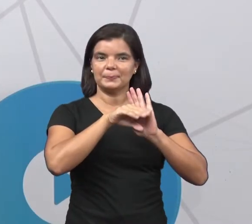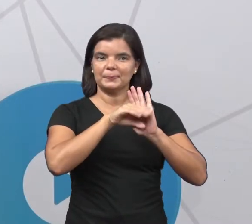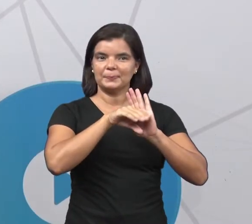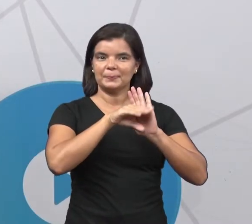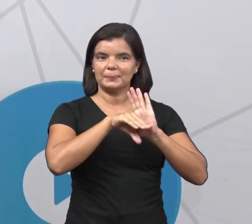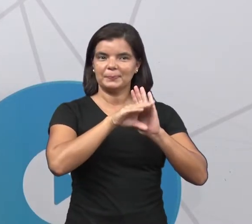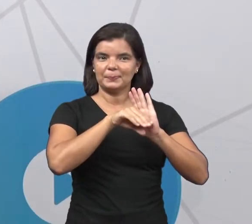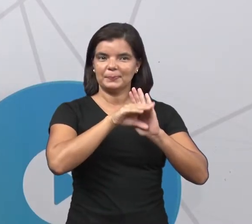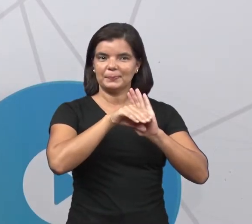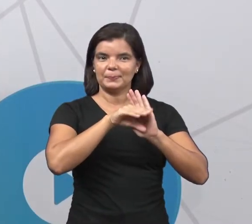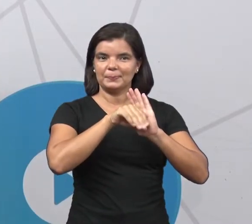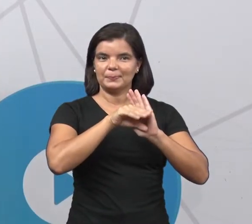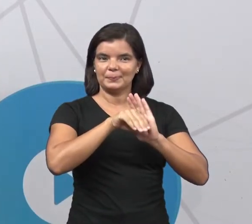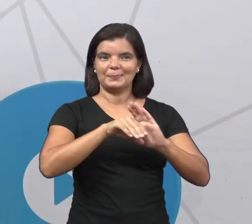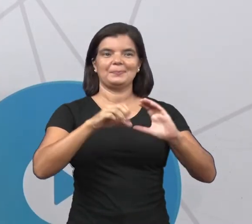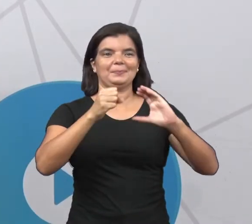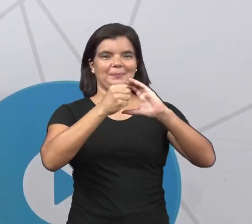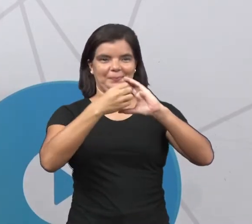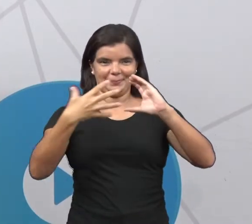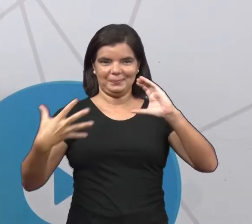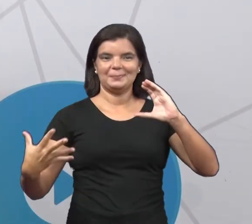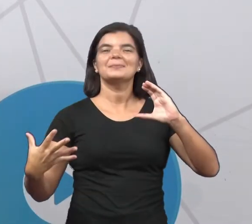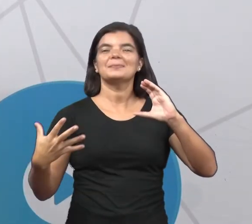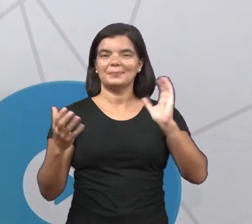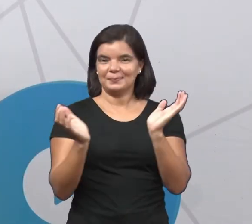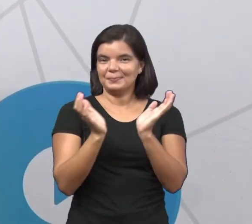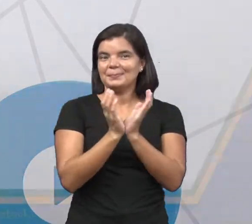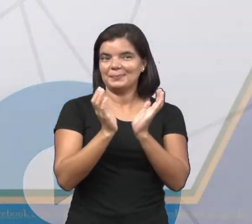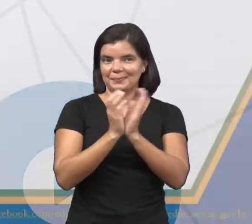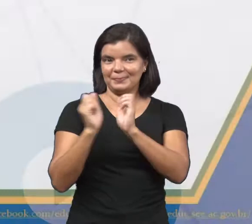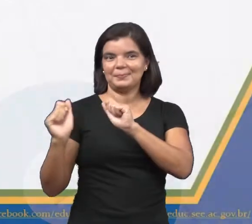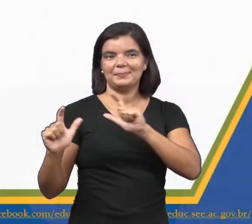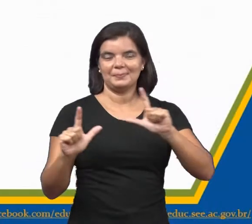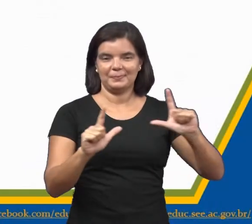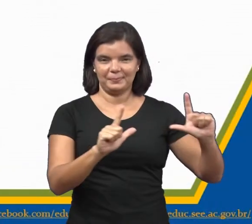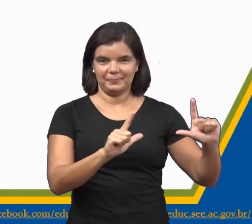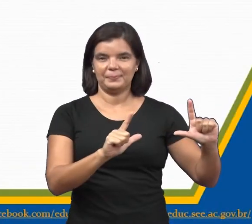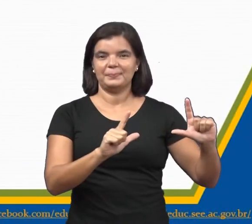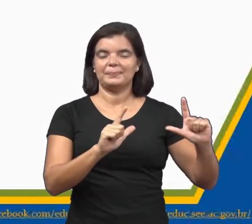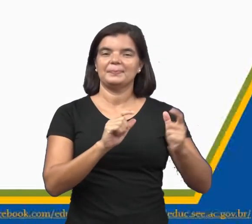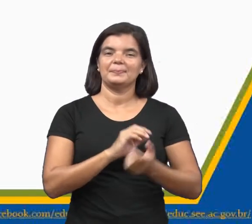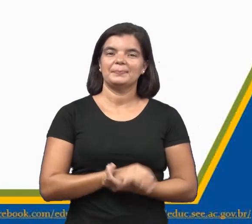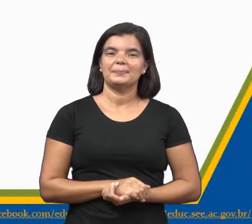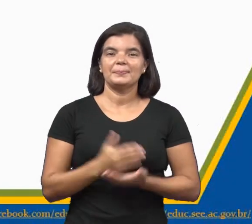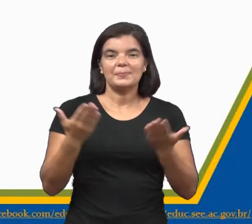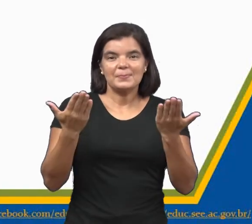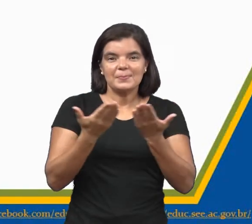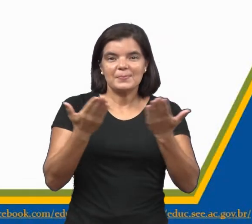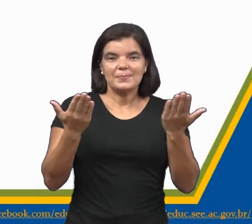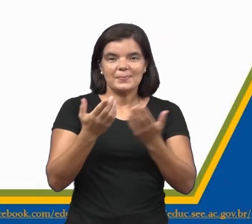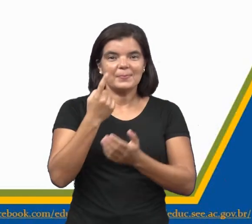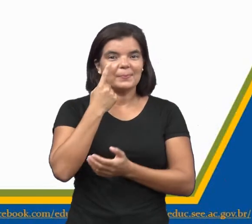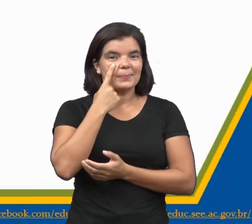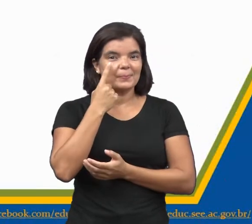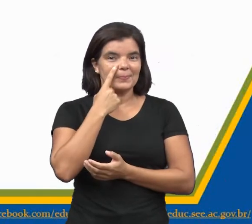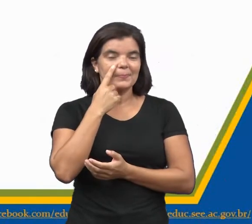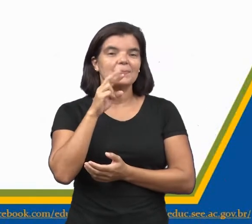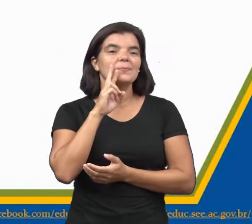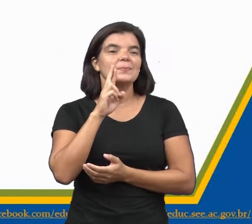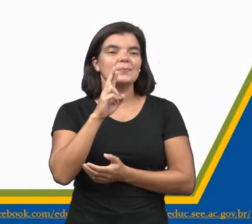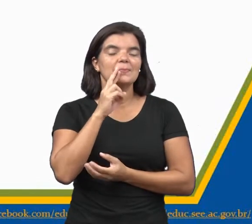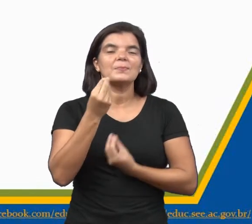números inteiros, eu gostaria que vocês me acompanhassem aqui no slide. Hoje a gente vai ver a resolução